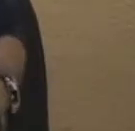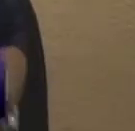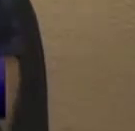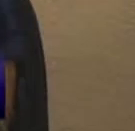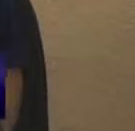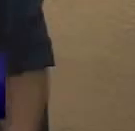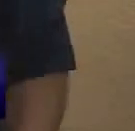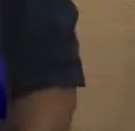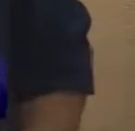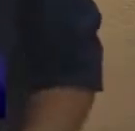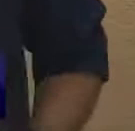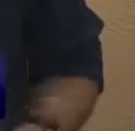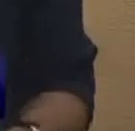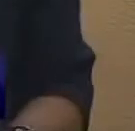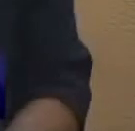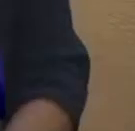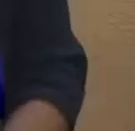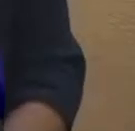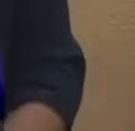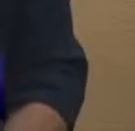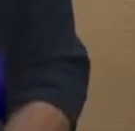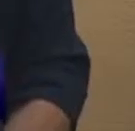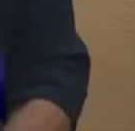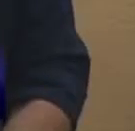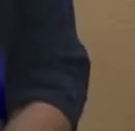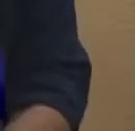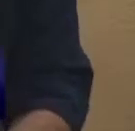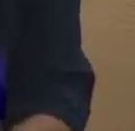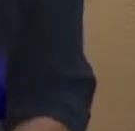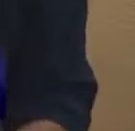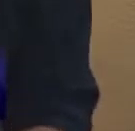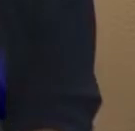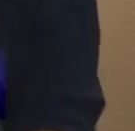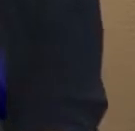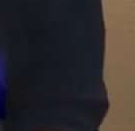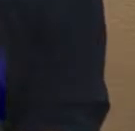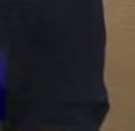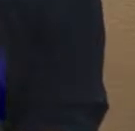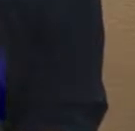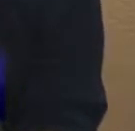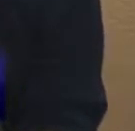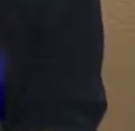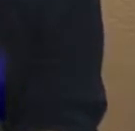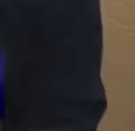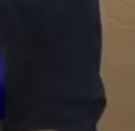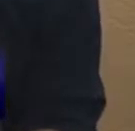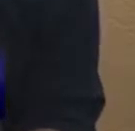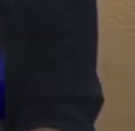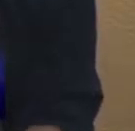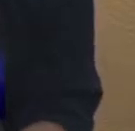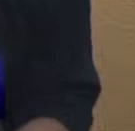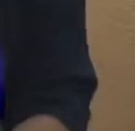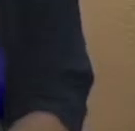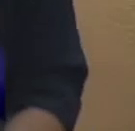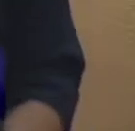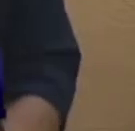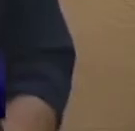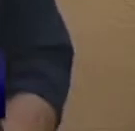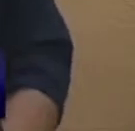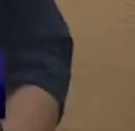discussão do vereador Newton para lembrar aqui o caso da lei de